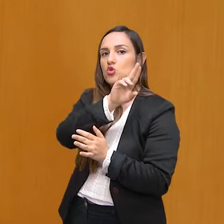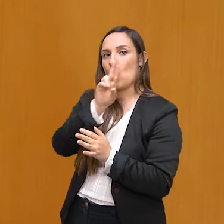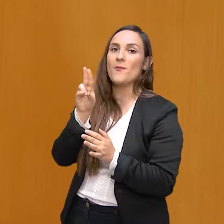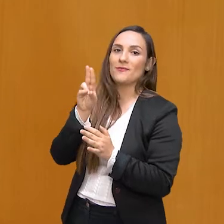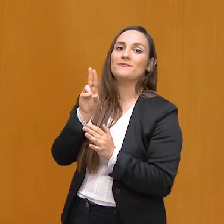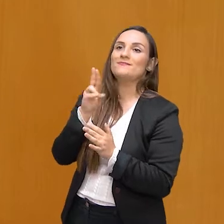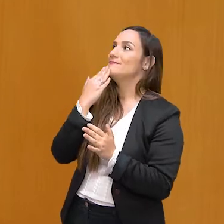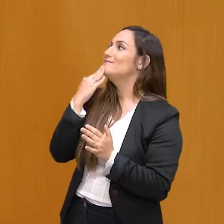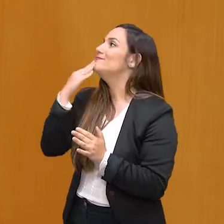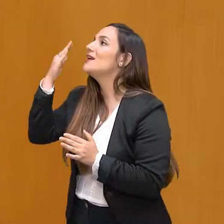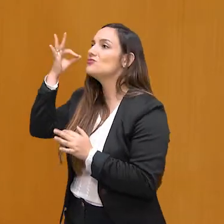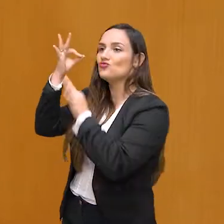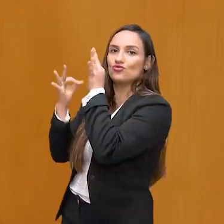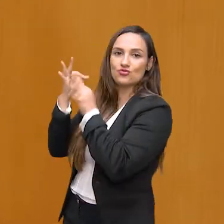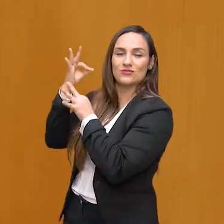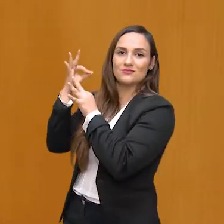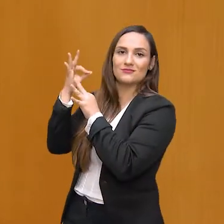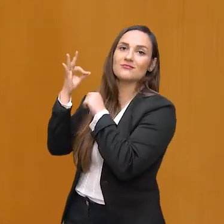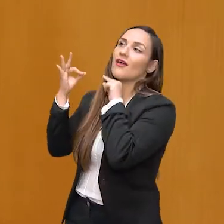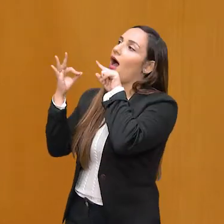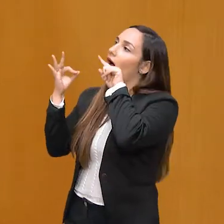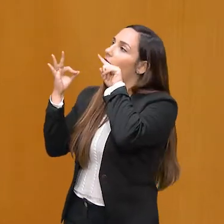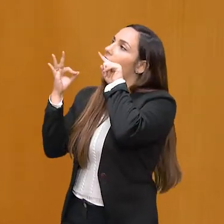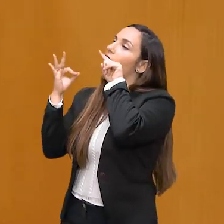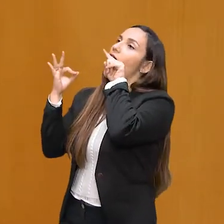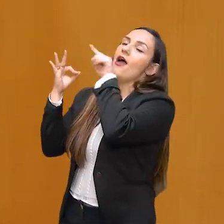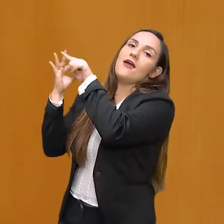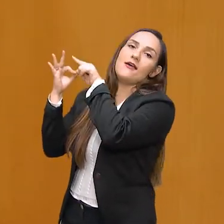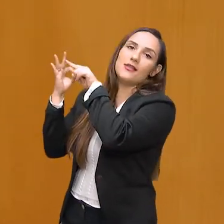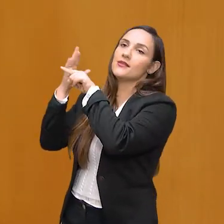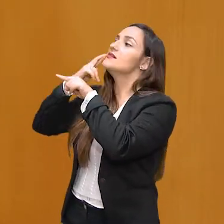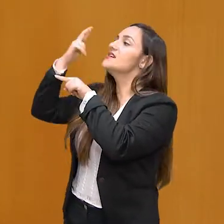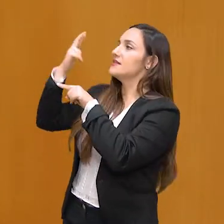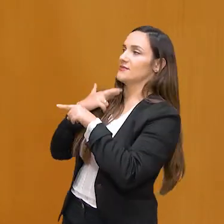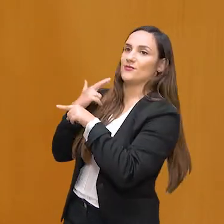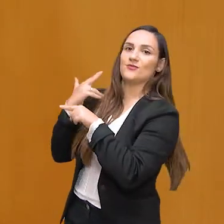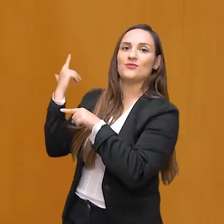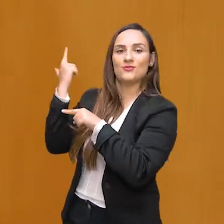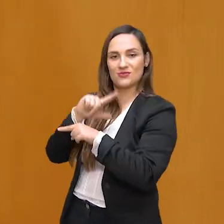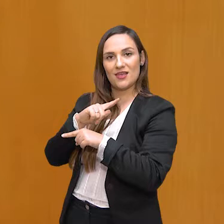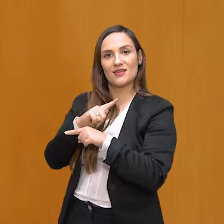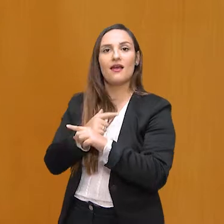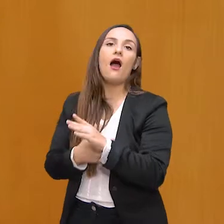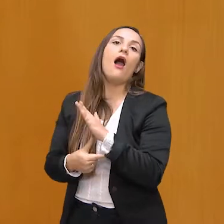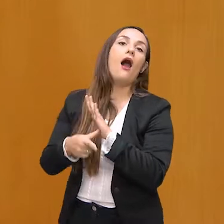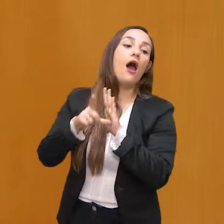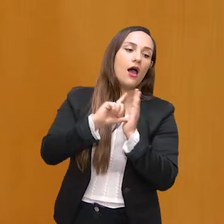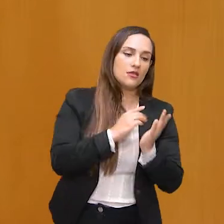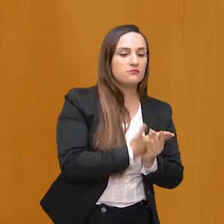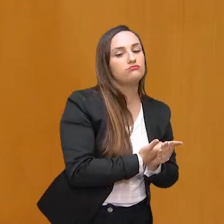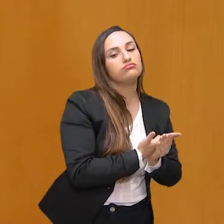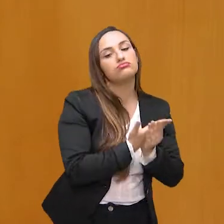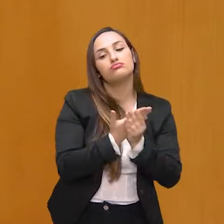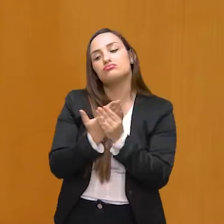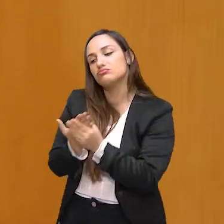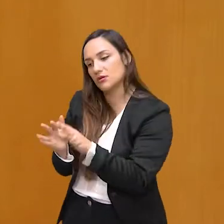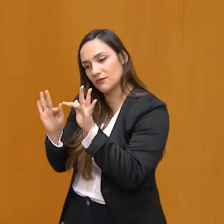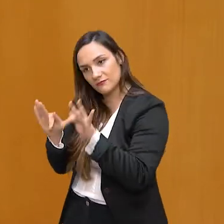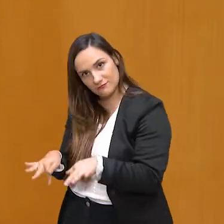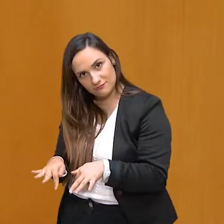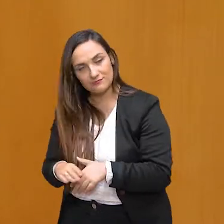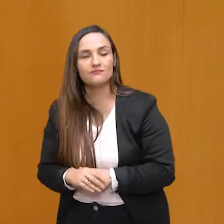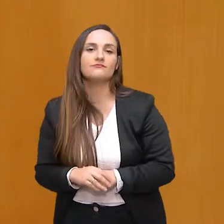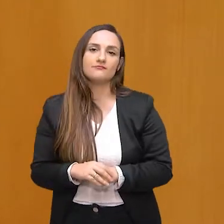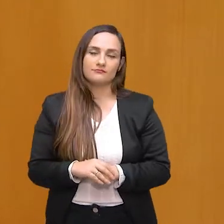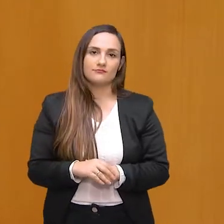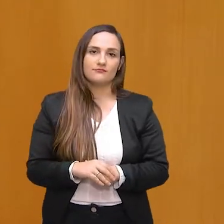um tratamento qualquer. É um exemplo em que, para evitar o mal para a pessoa recorre ao judiciário, vai ao judiciário,